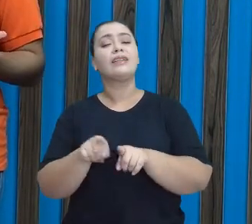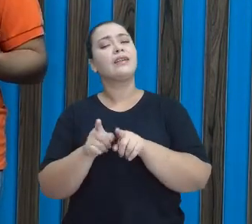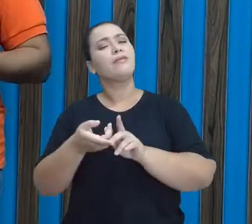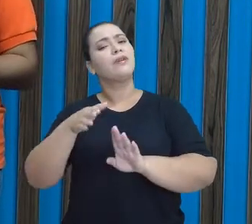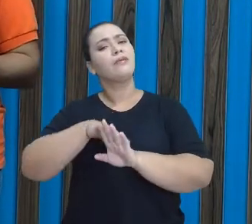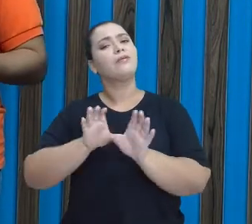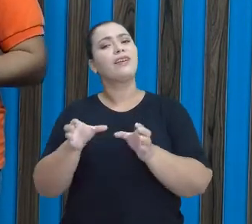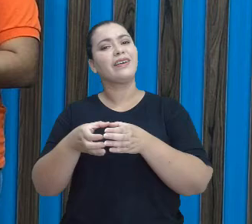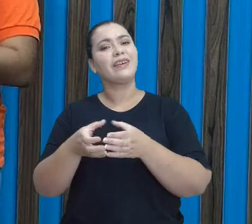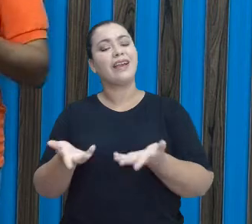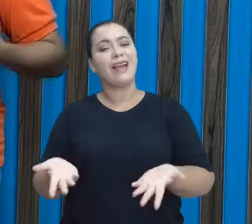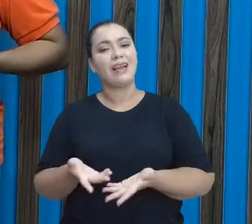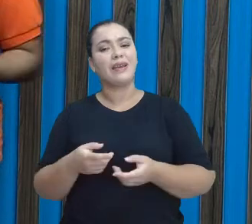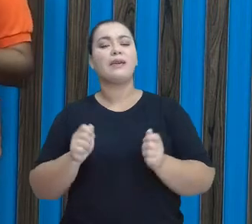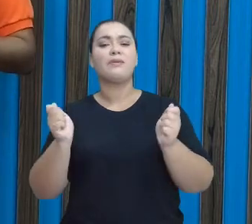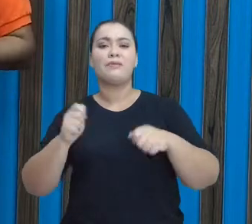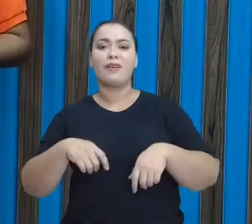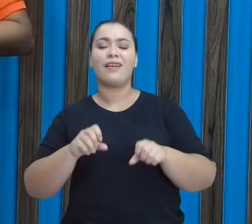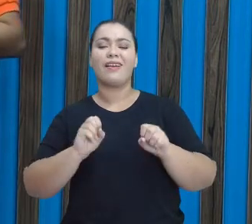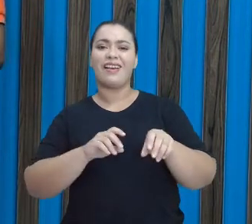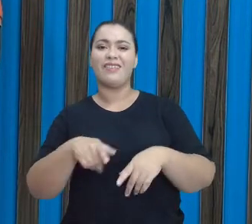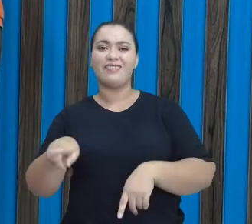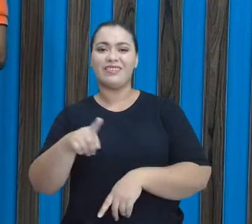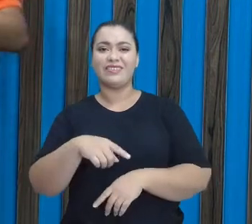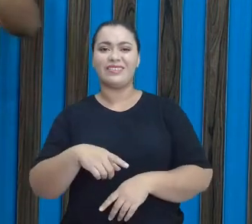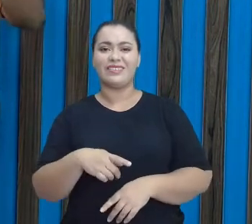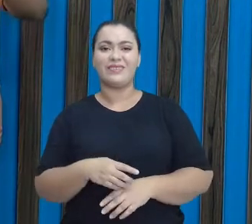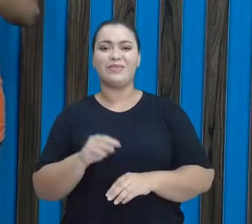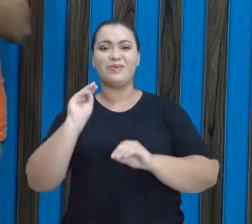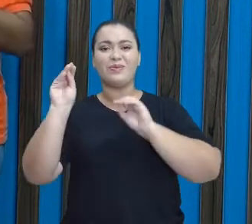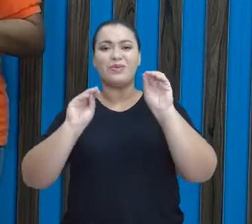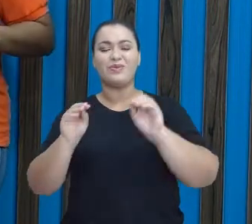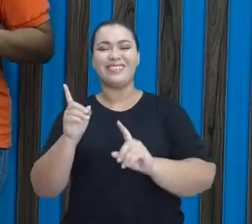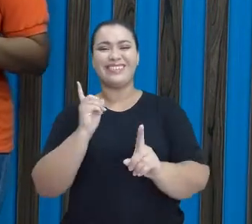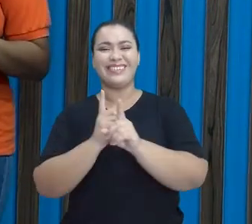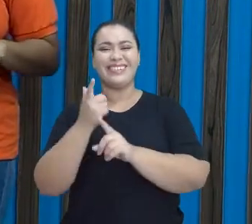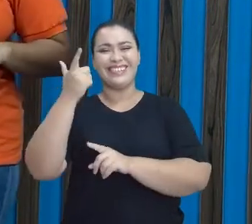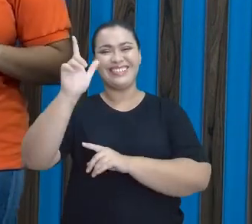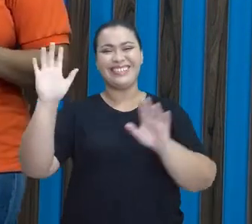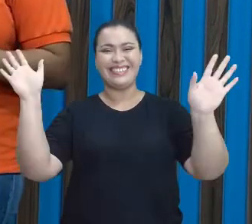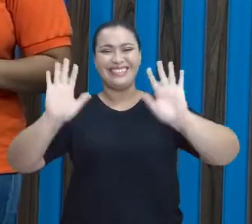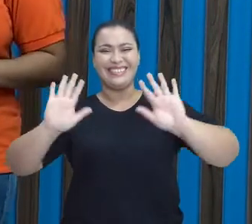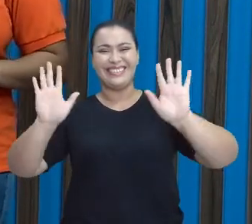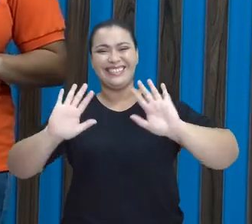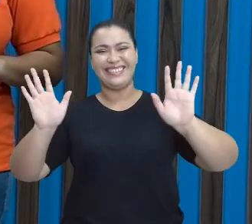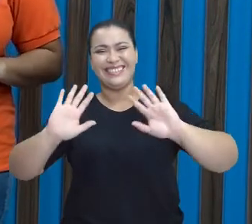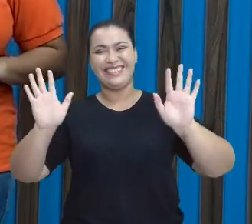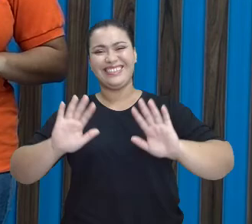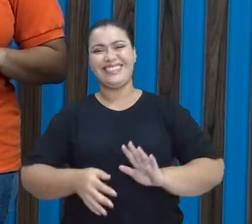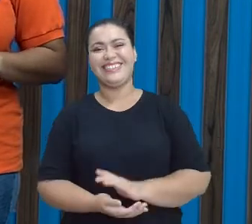cheguem até vocês. Então, um beijo, pessoal, e até a próxima, tá? Tchau!